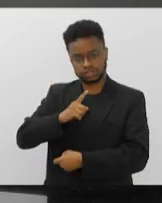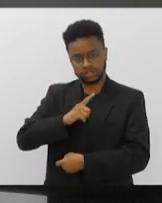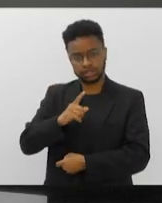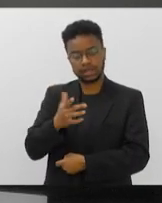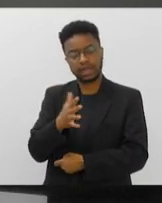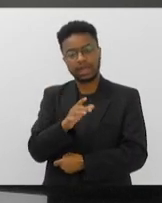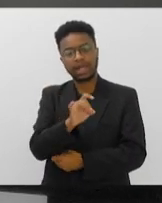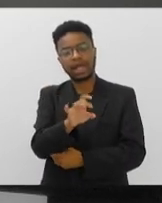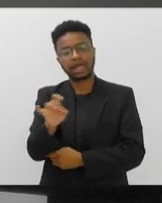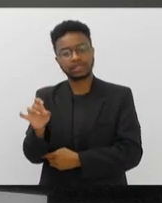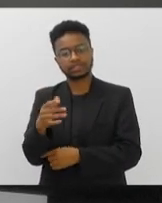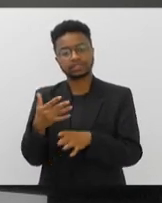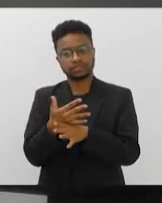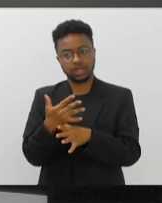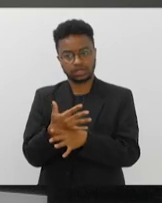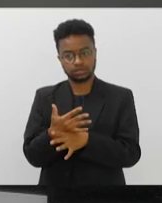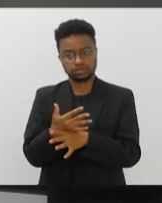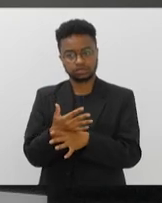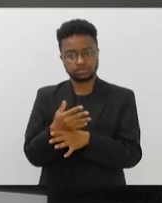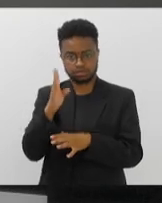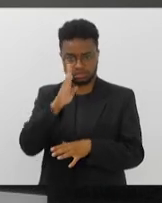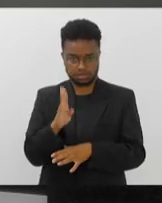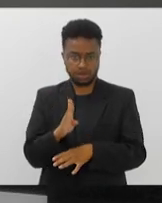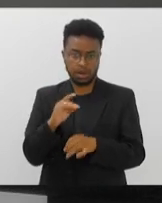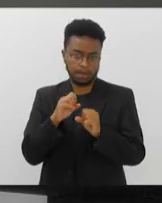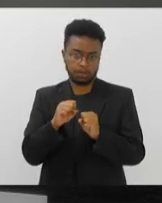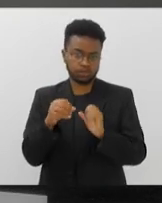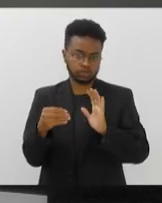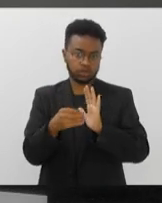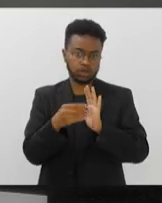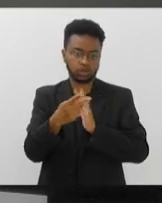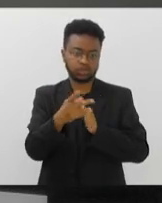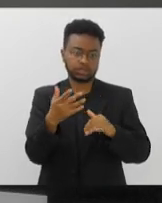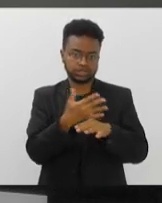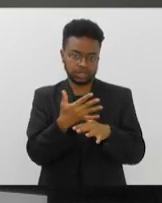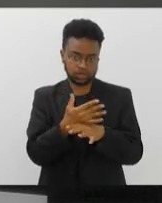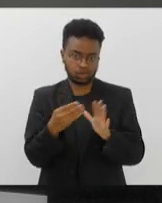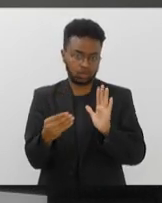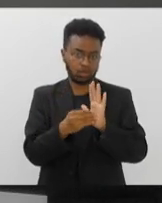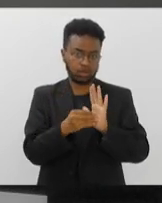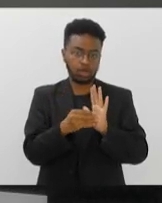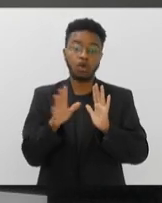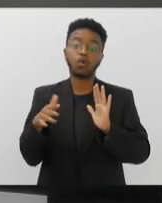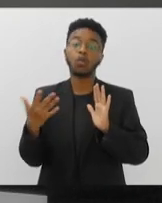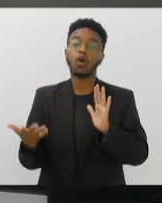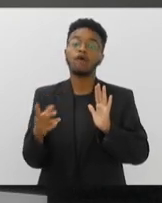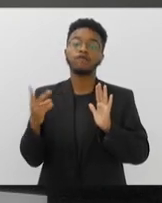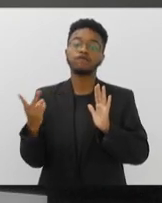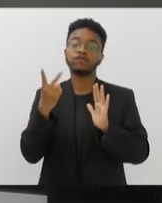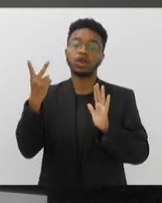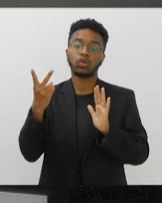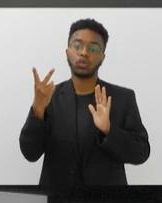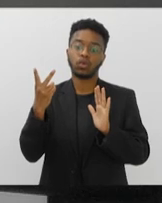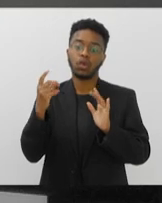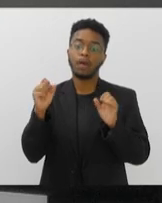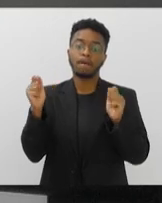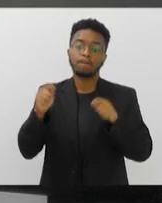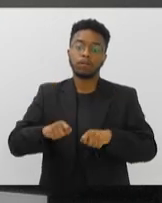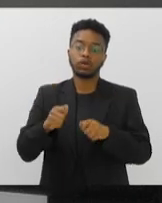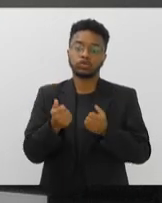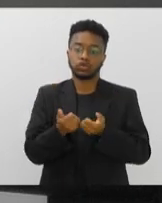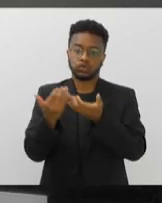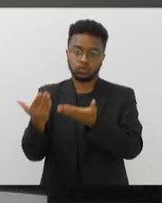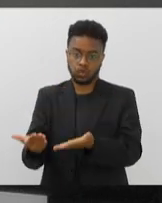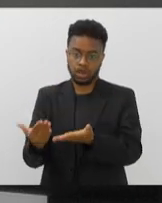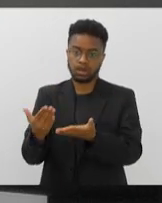município qualquer município do Brasil escolher podia escolher o do Senhor lá Conceição do Macabu via lá qual o valor potencial de doação de imposto e